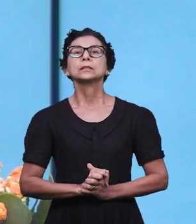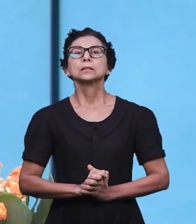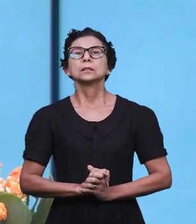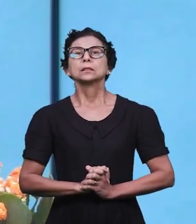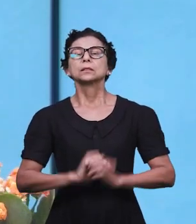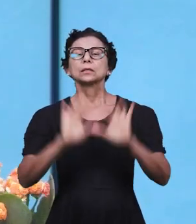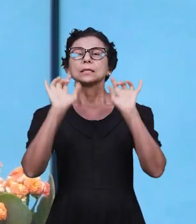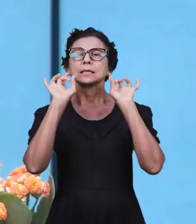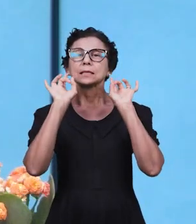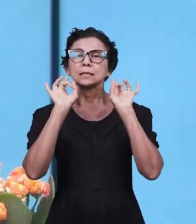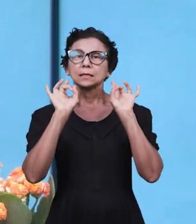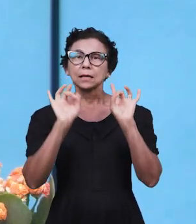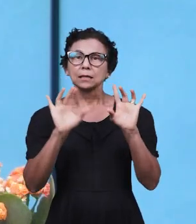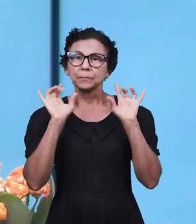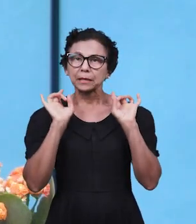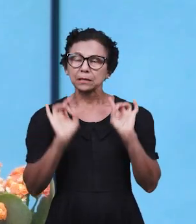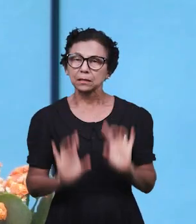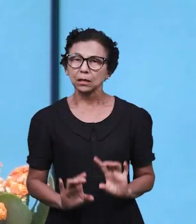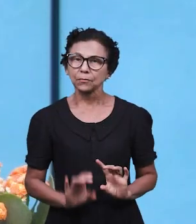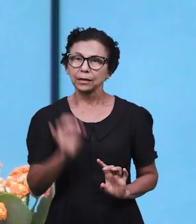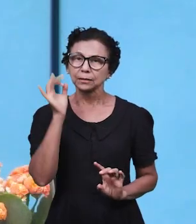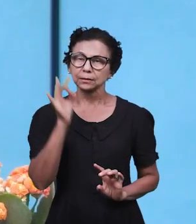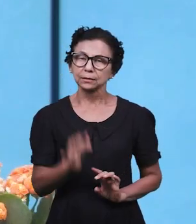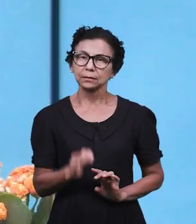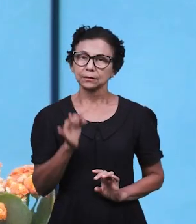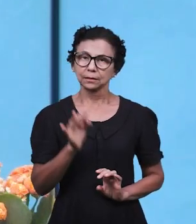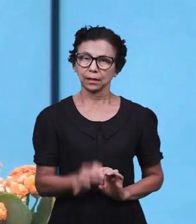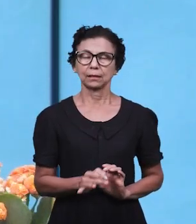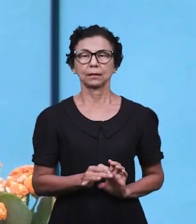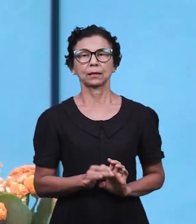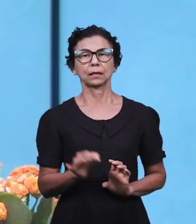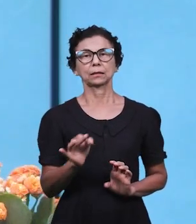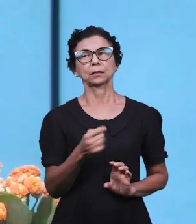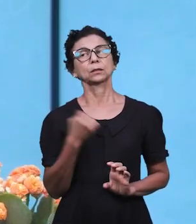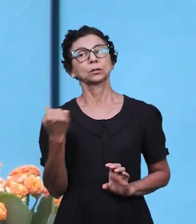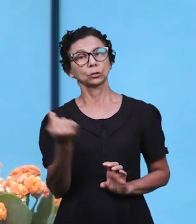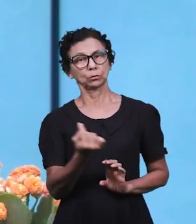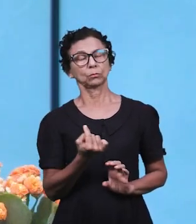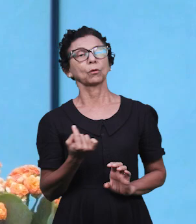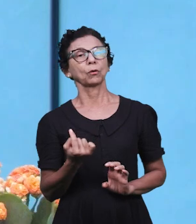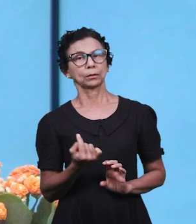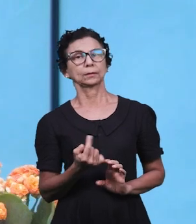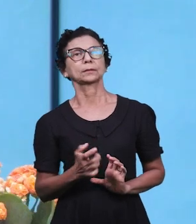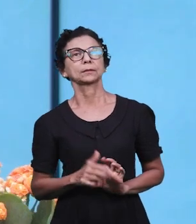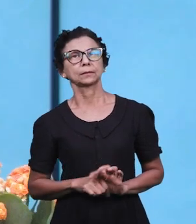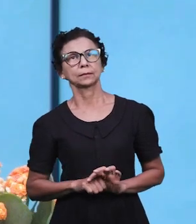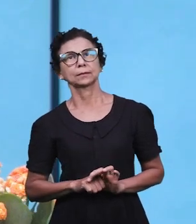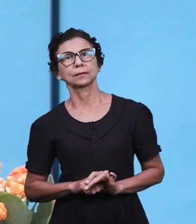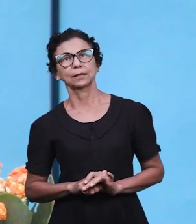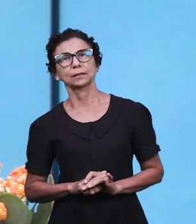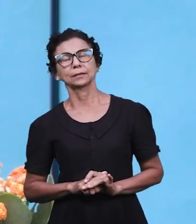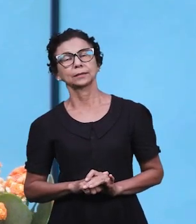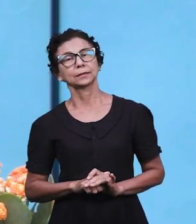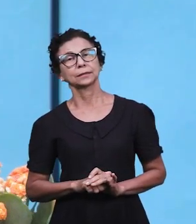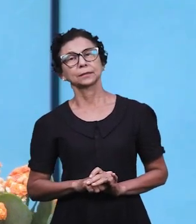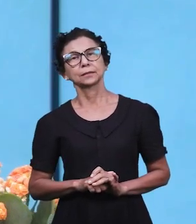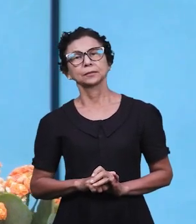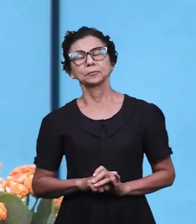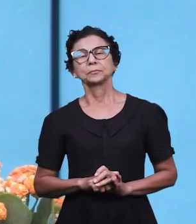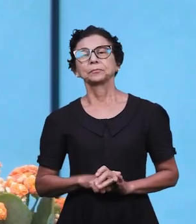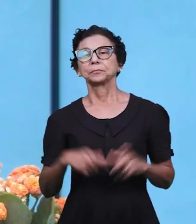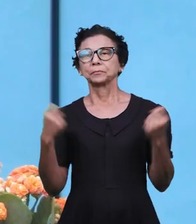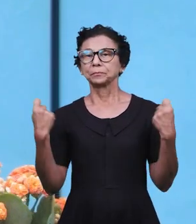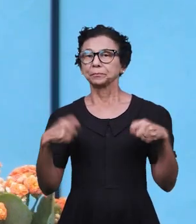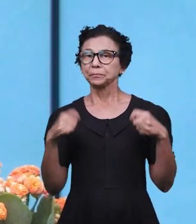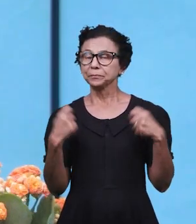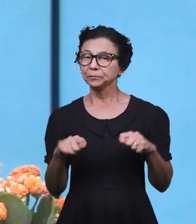são as eficazes para nós, que somos as pessoas, os pacientes que consumimos